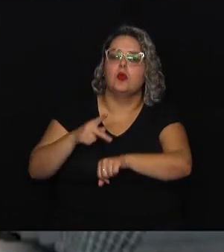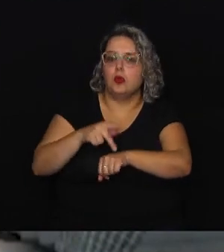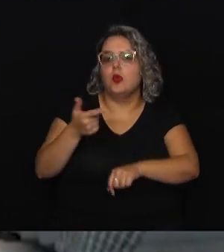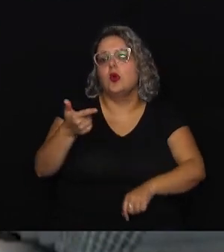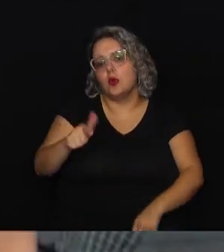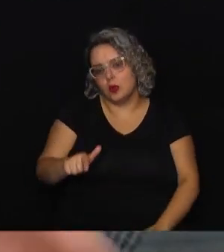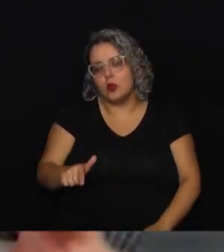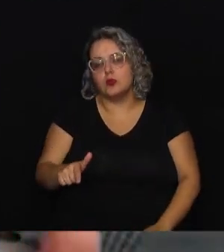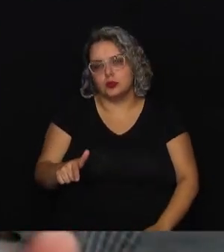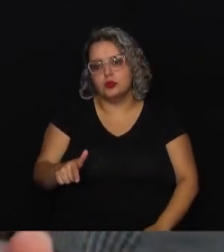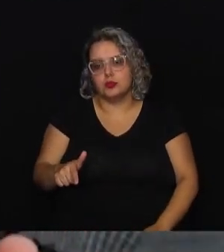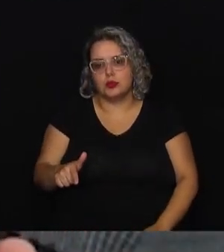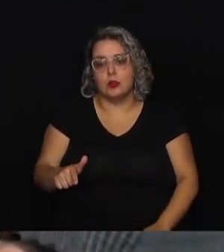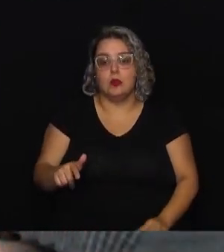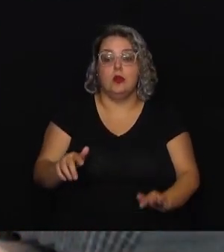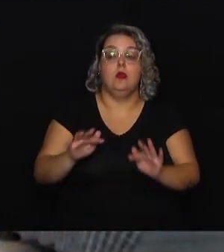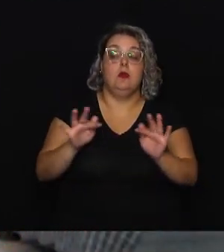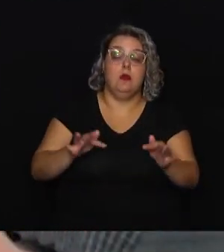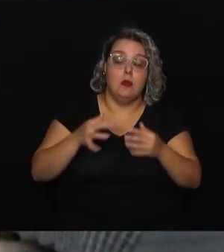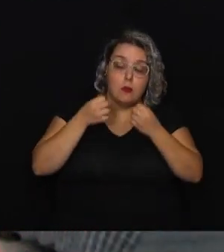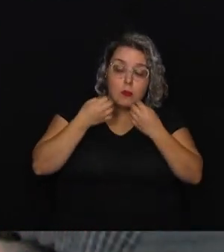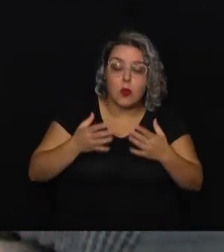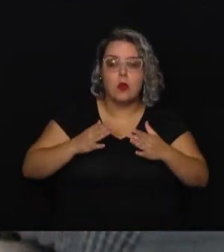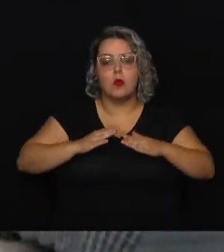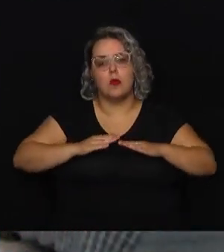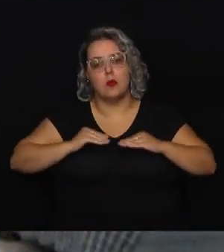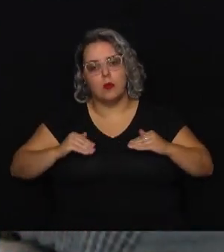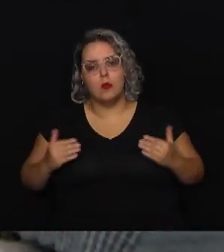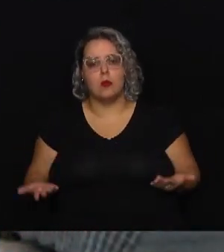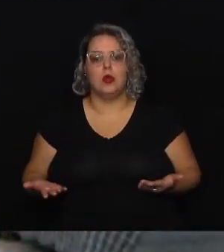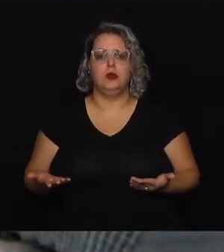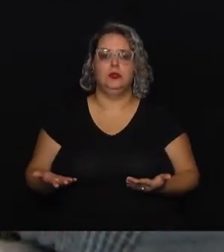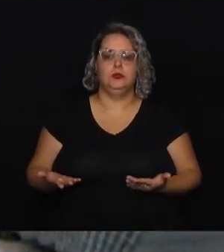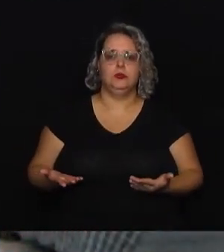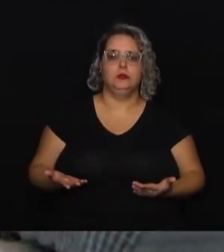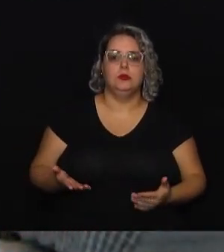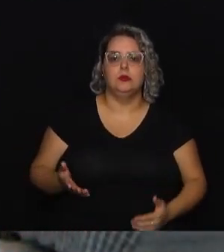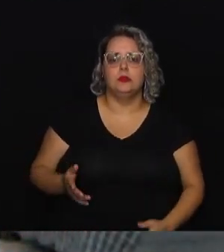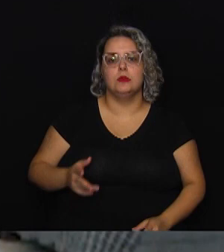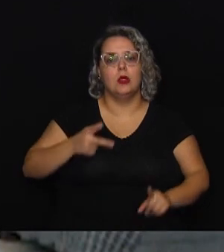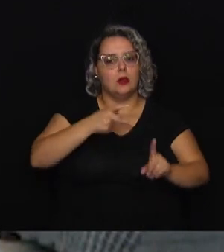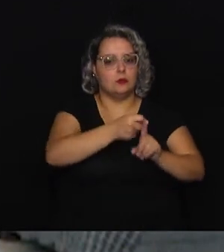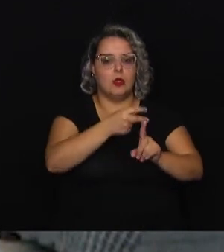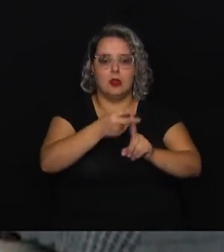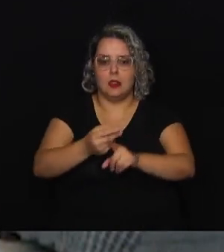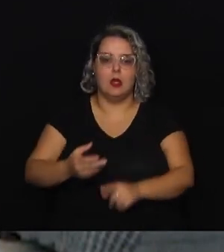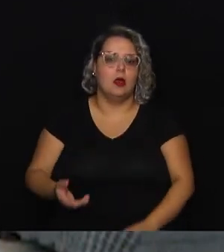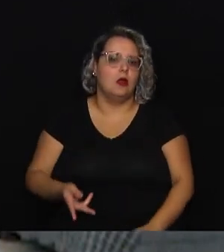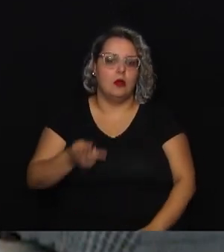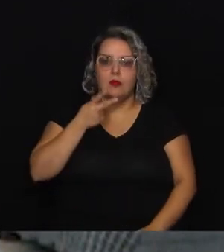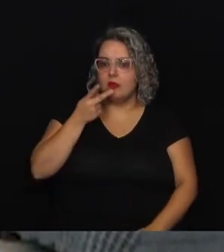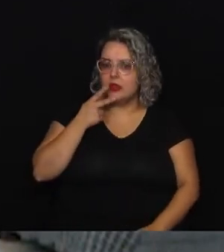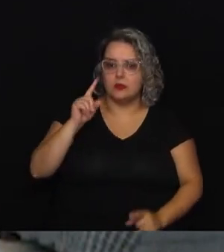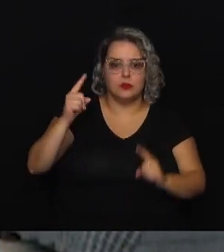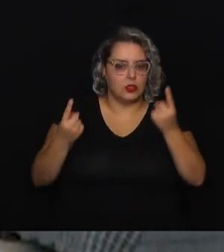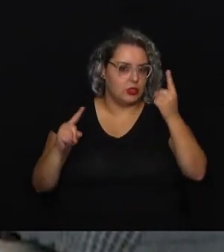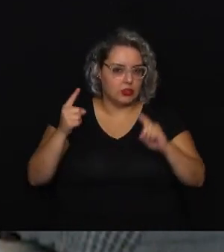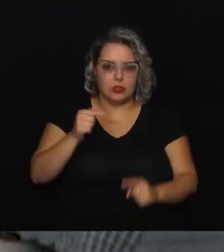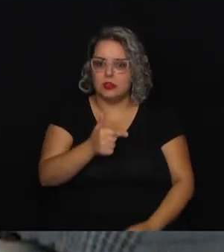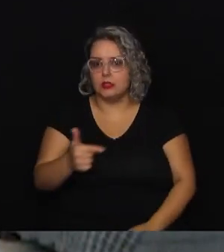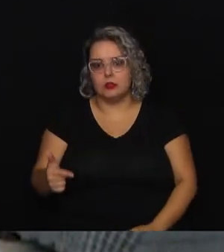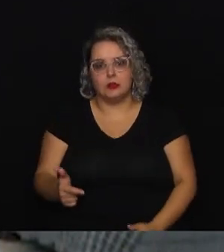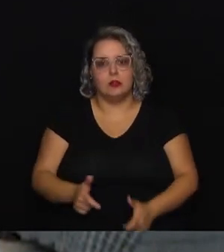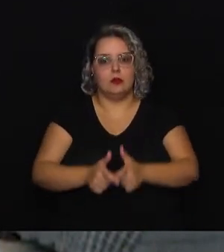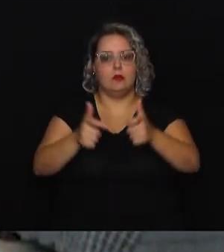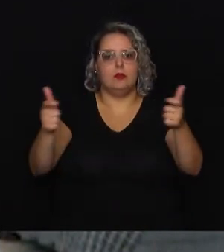situação, felizmente, bastante confortável, né? Ou seja, pensando aí em carnaval, a gente não tem maiores preocupações,